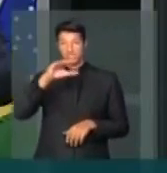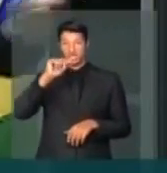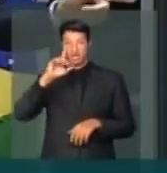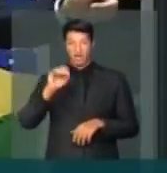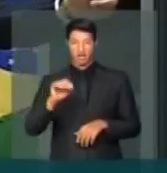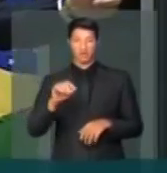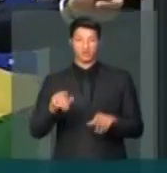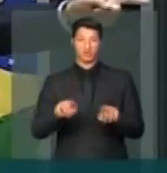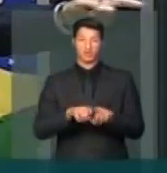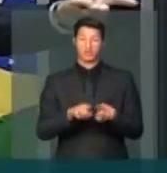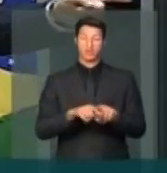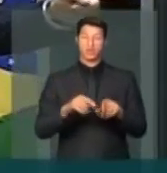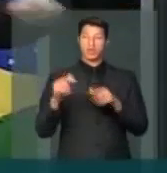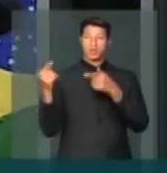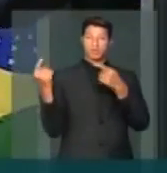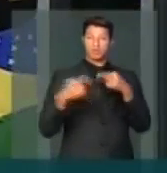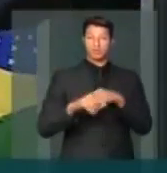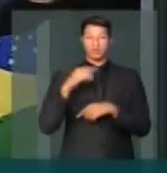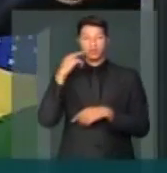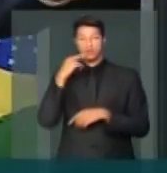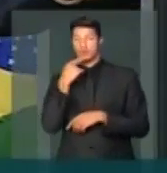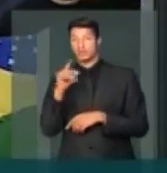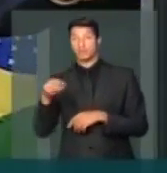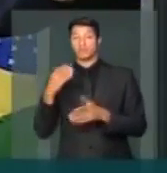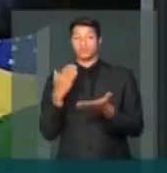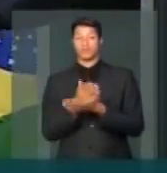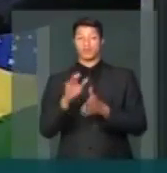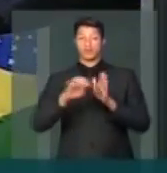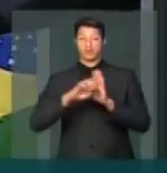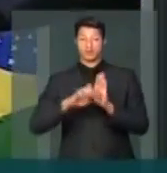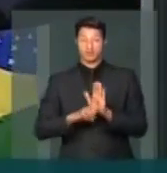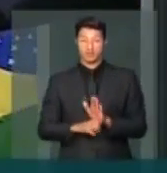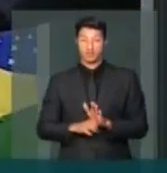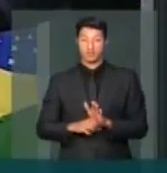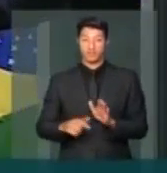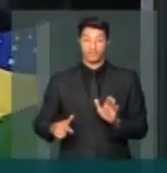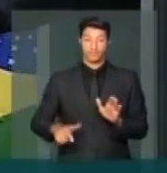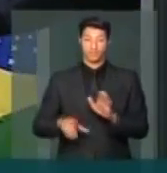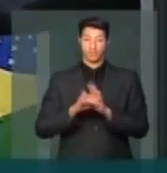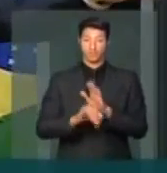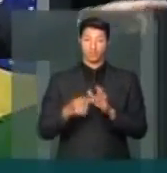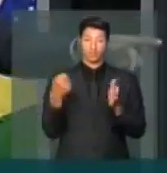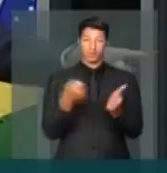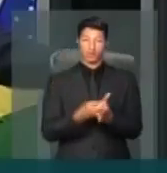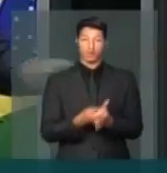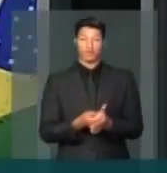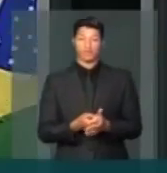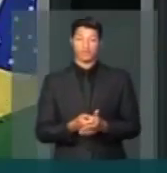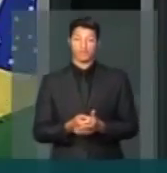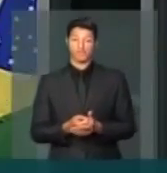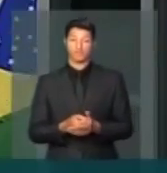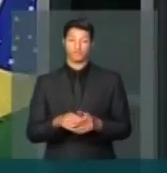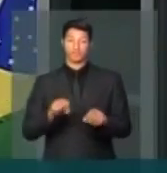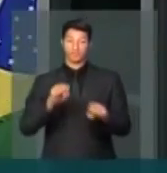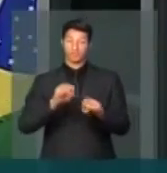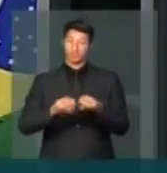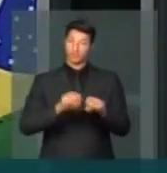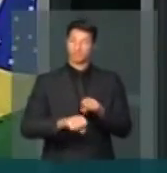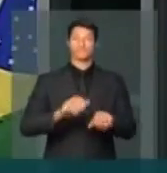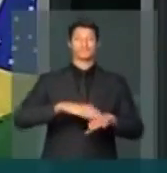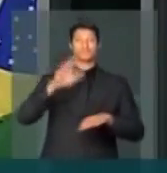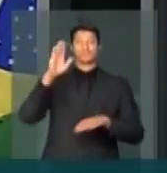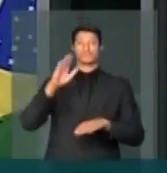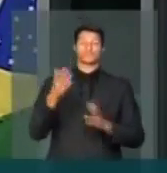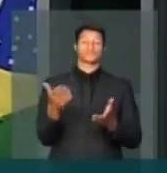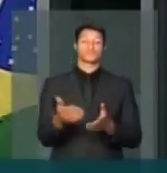sendo o contrário na Inglaterra. Depois que aprovaram o estatuto lá, uma lei rígida na Inglaterra, os homicídios aumentaram,